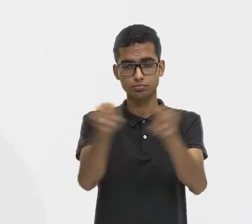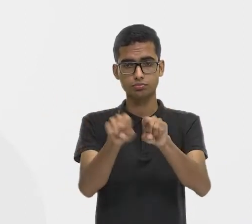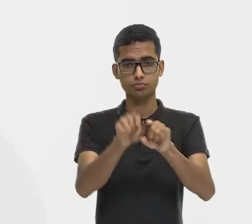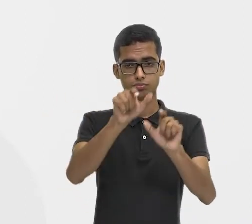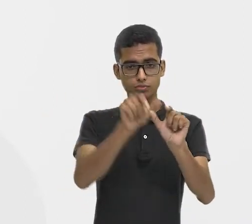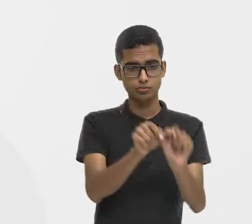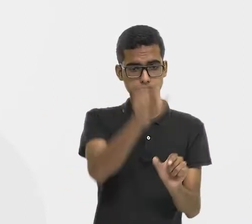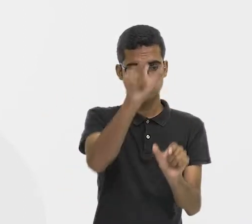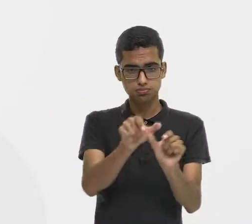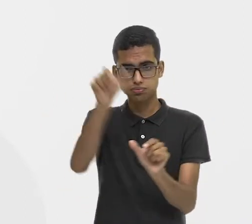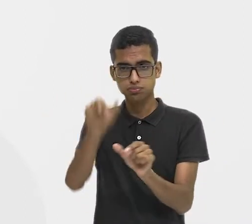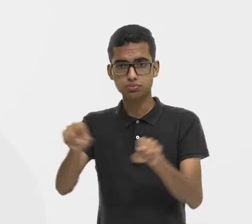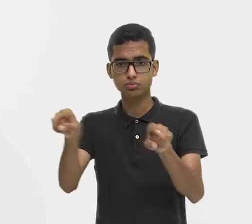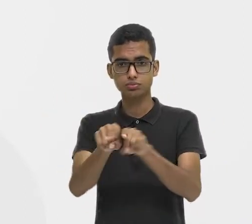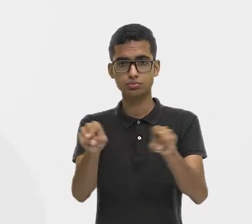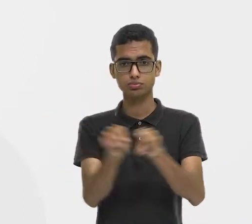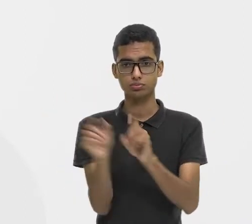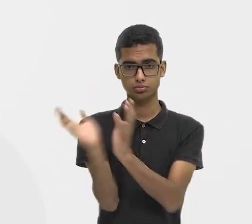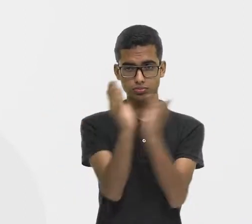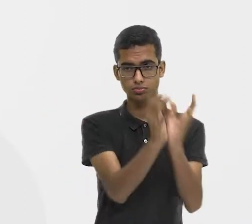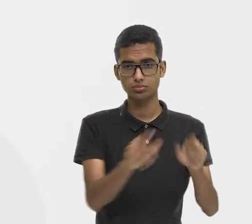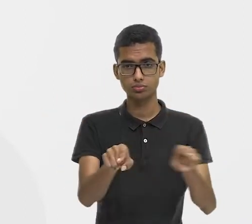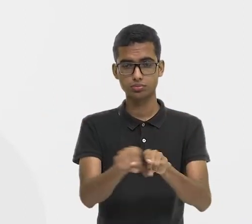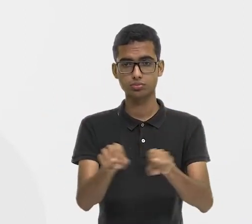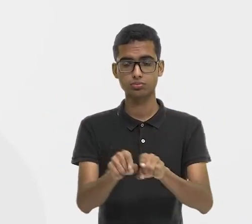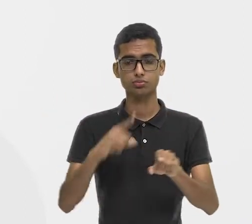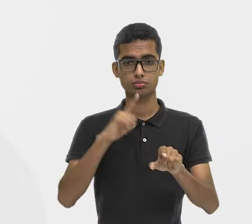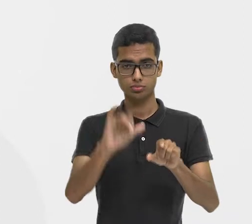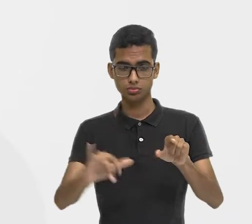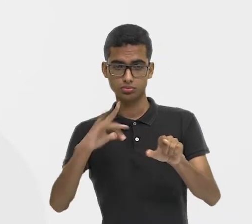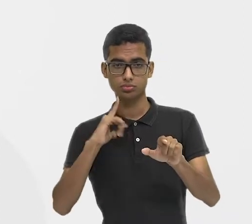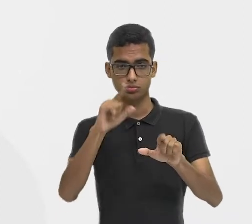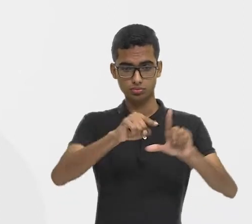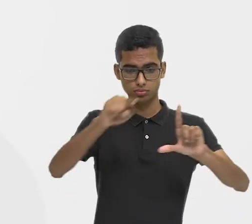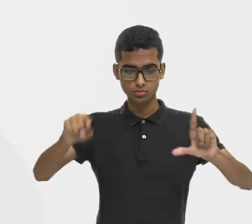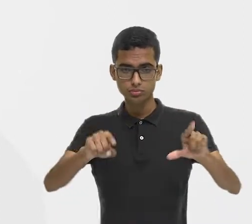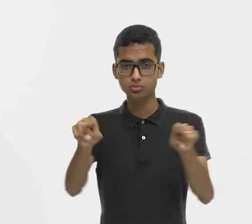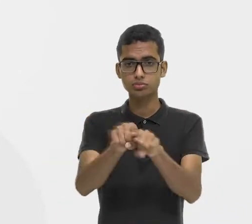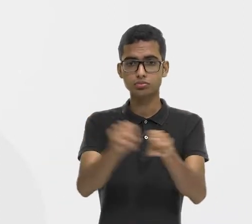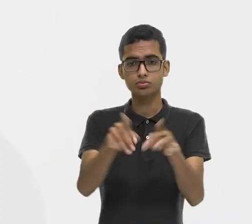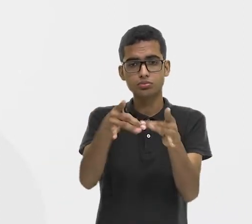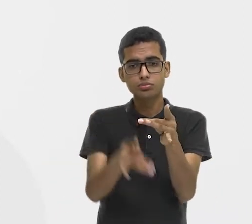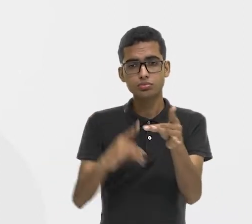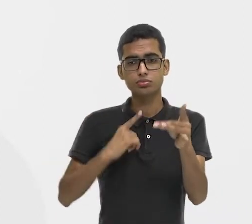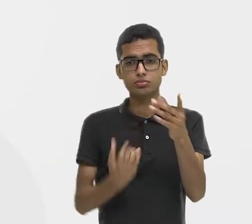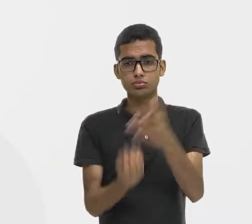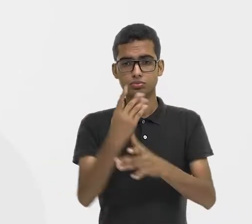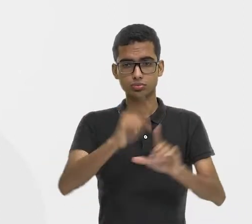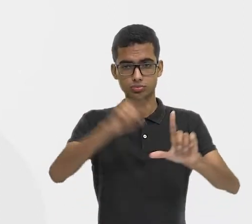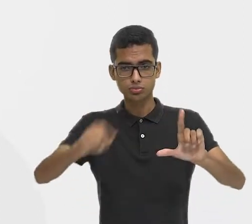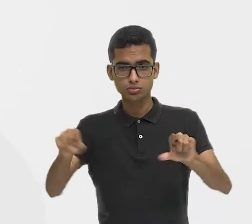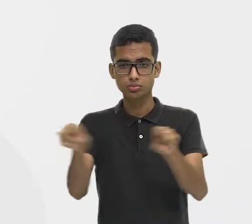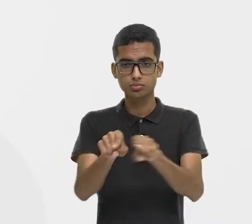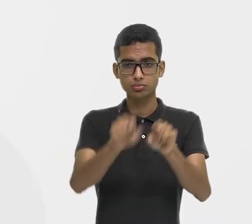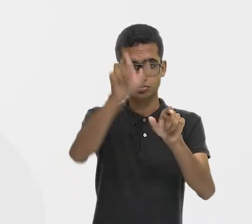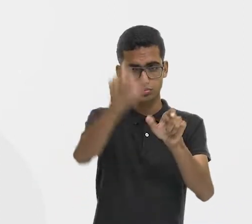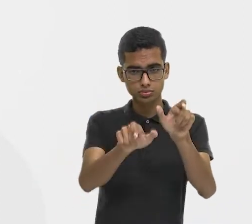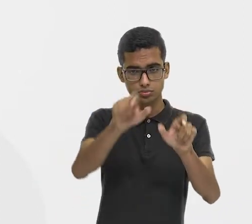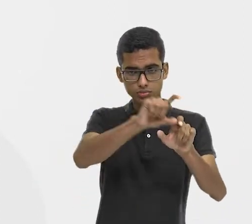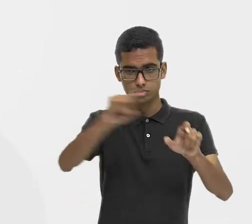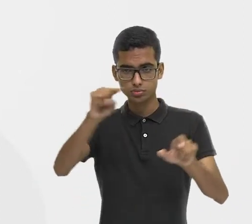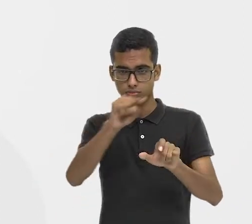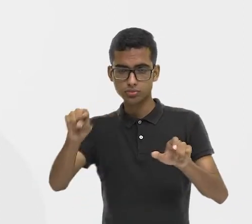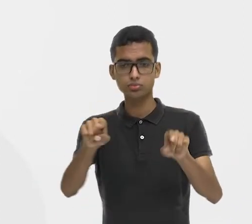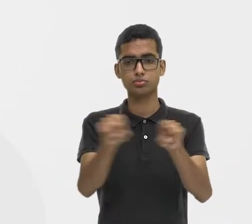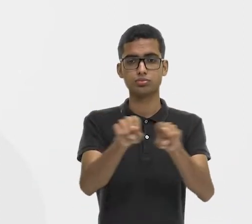gráfico de barras e de setores e gráficos pictóricos. Detalhamento, construção de gráficos, colunas de